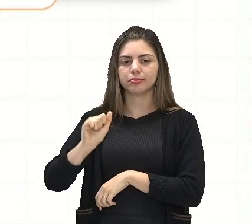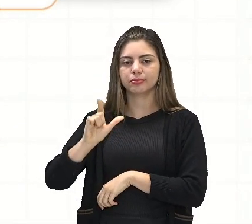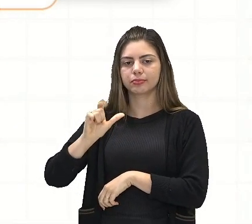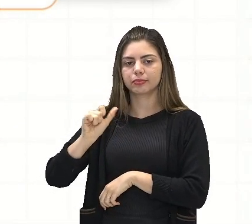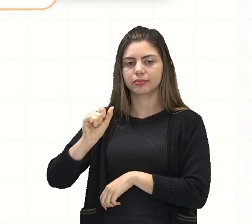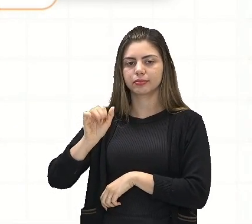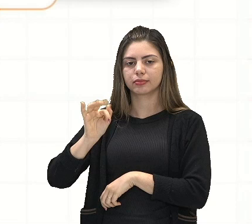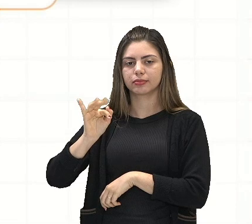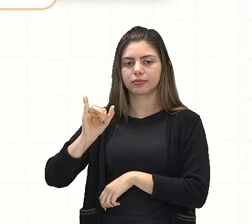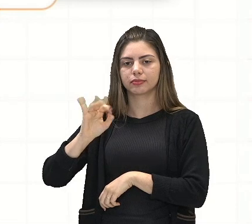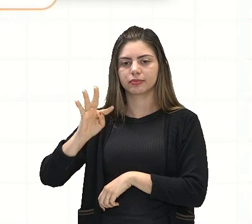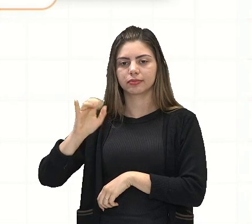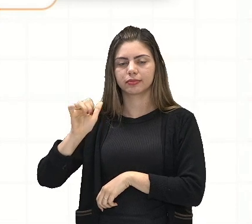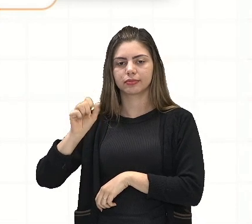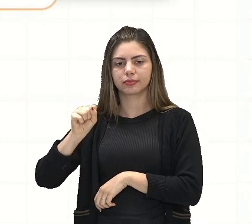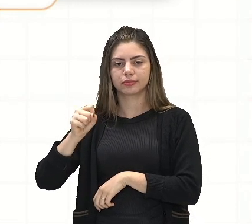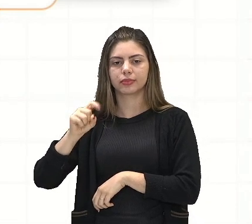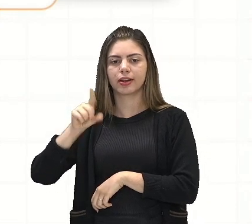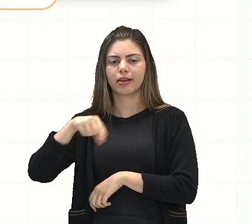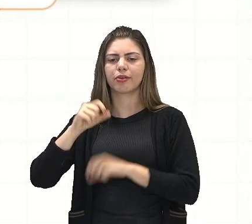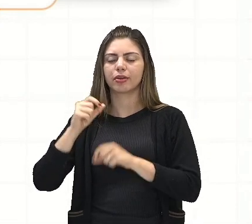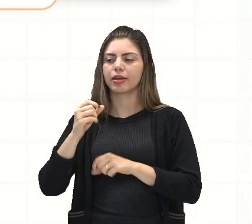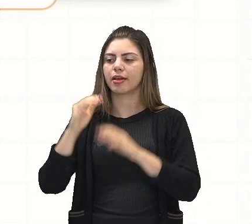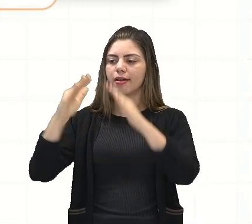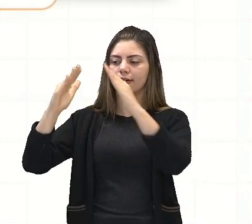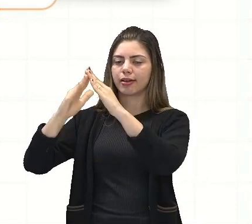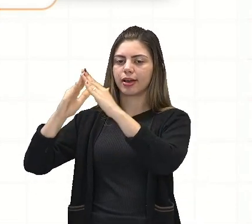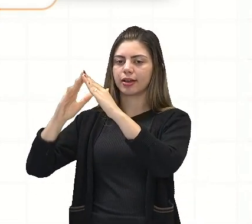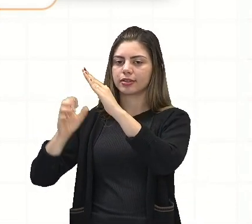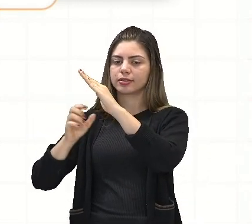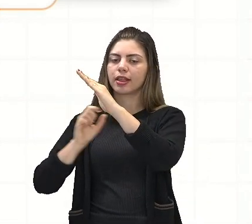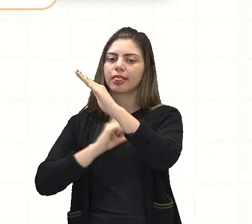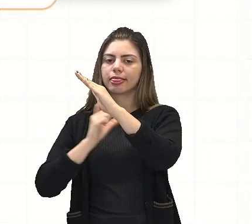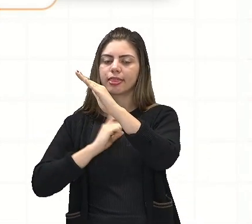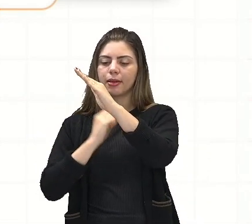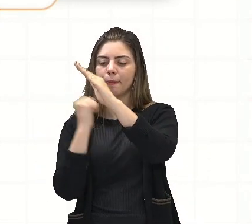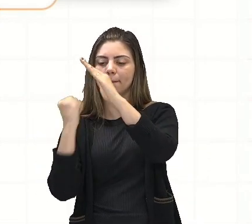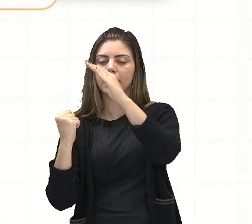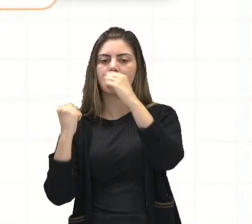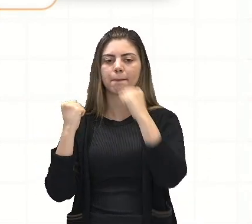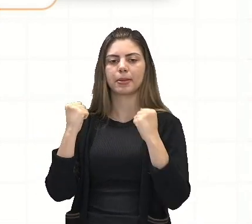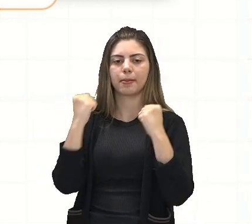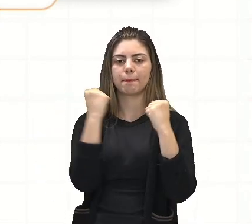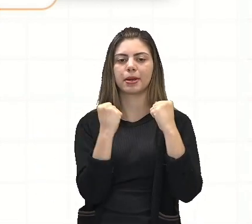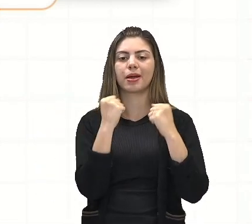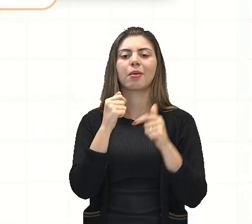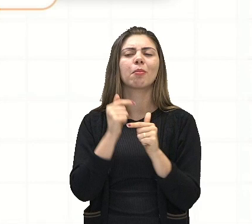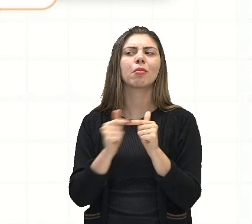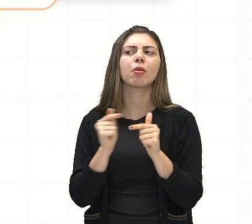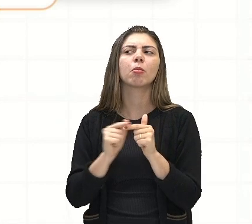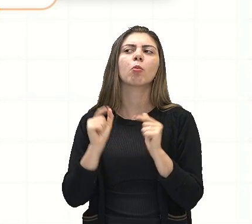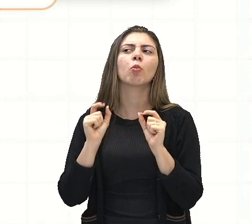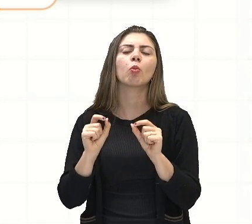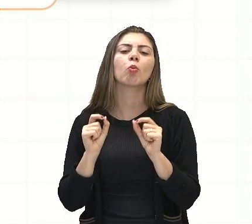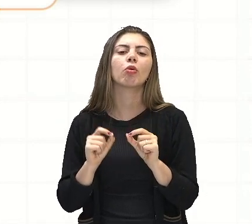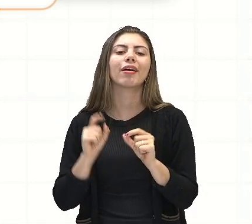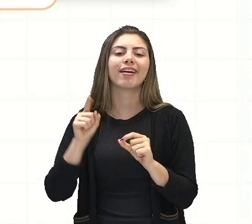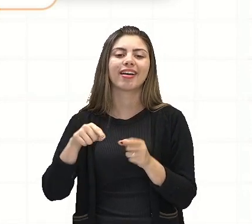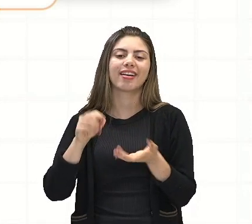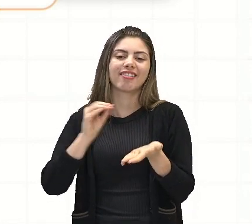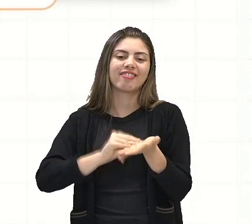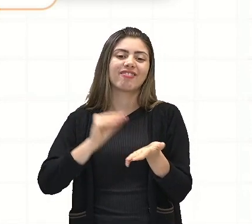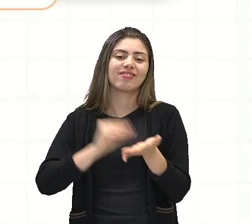casas suspensas. E dentre os problemas que eu vou ter com as palafitas vai ser justamente a ausência de